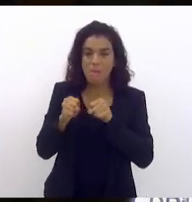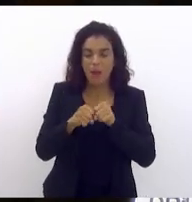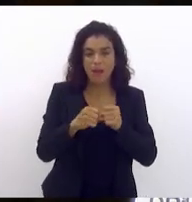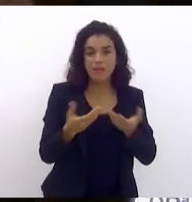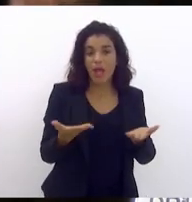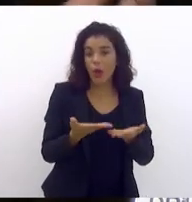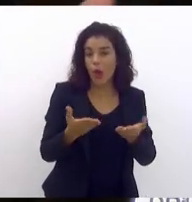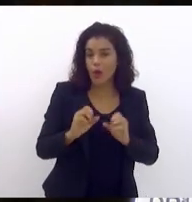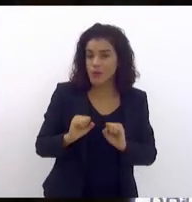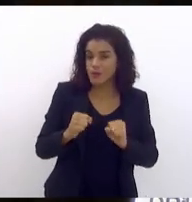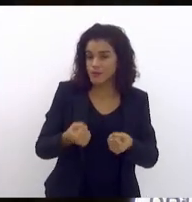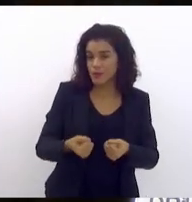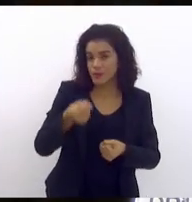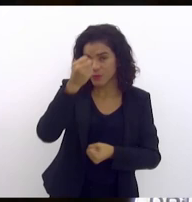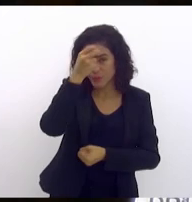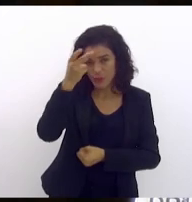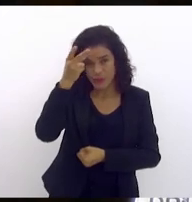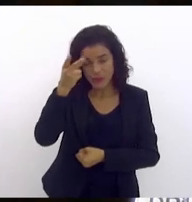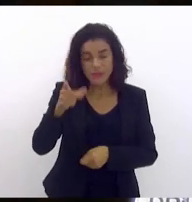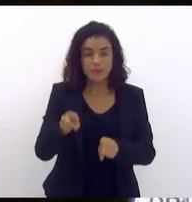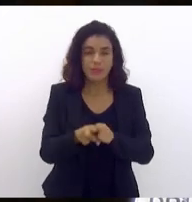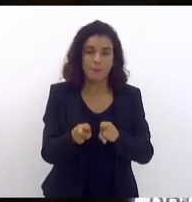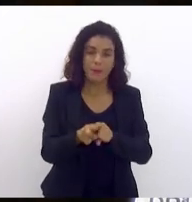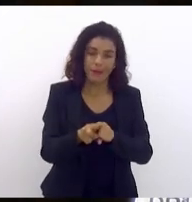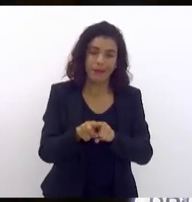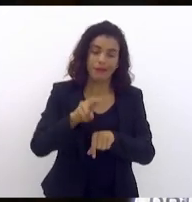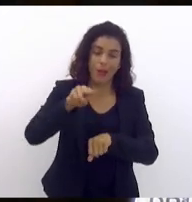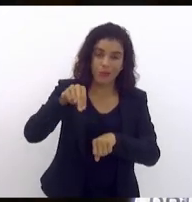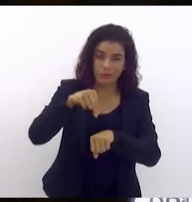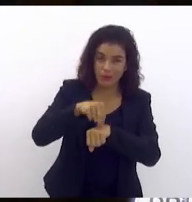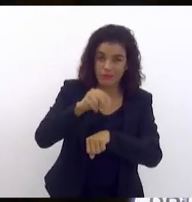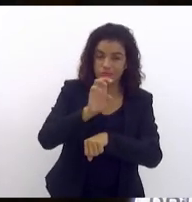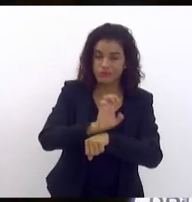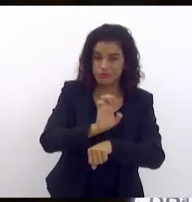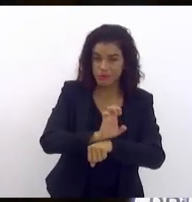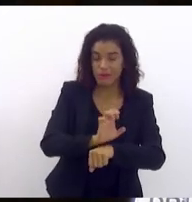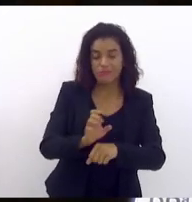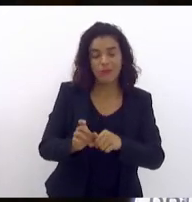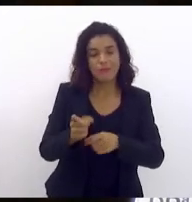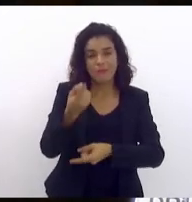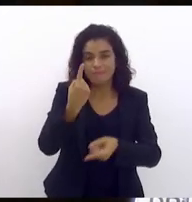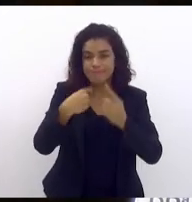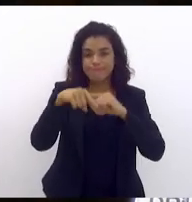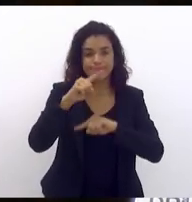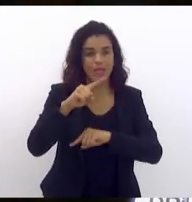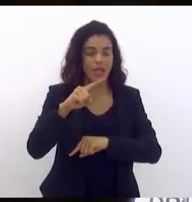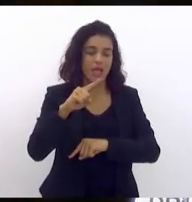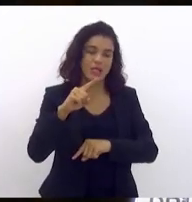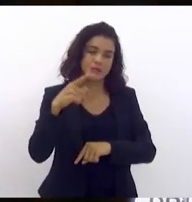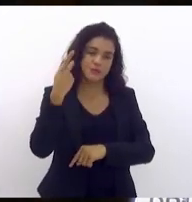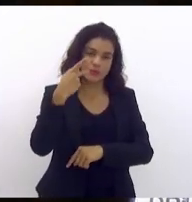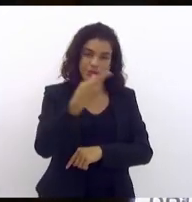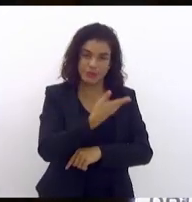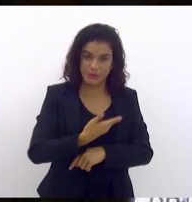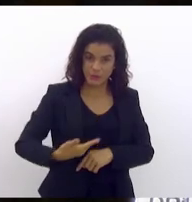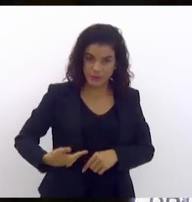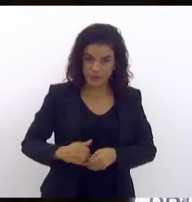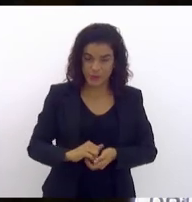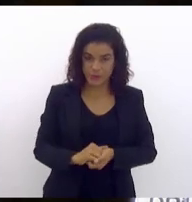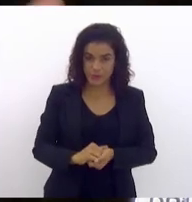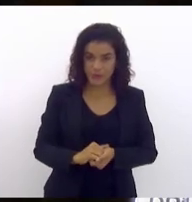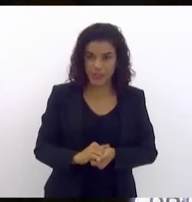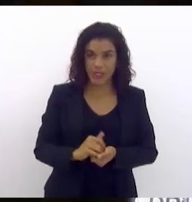município do governo do estado e da União no resgate das políticas de juventude do nosso estado e que que agora conta com o